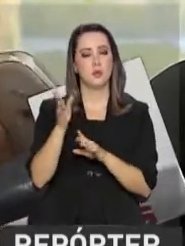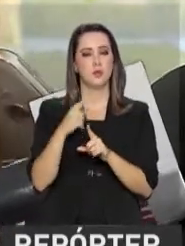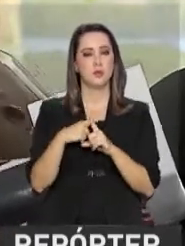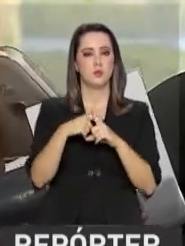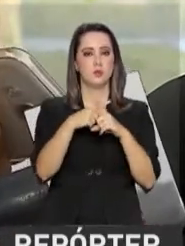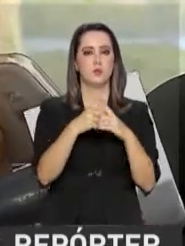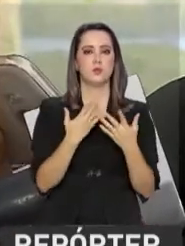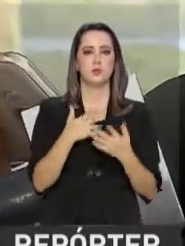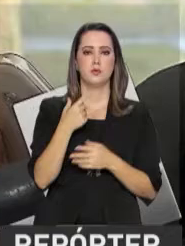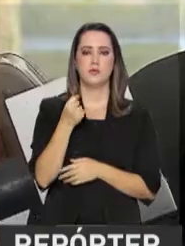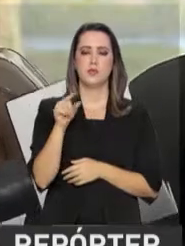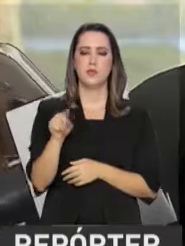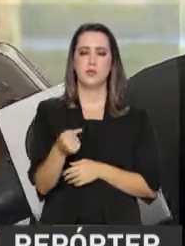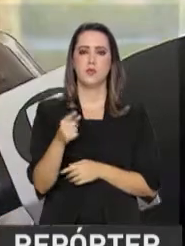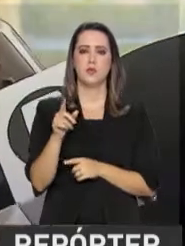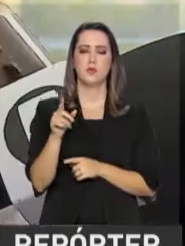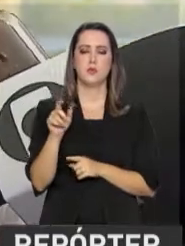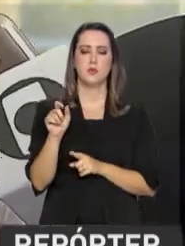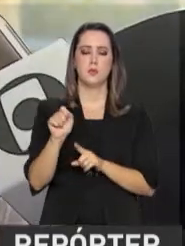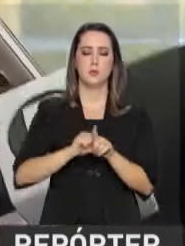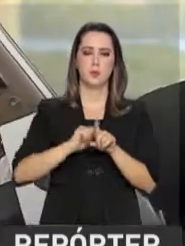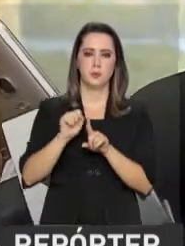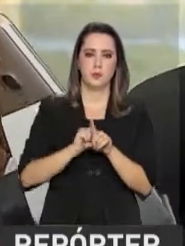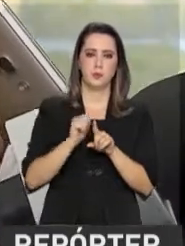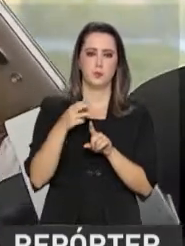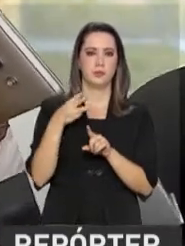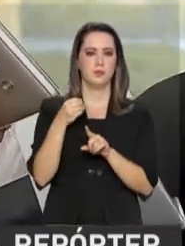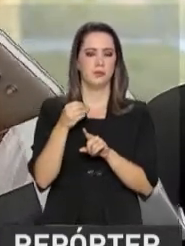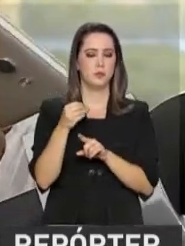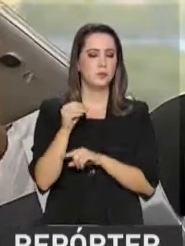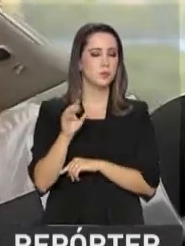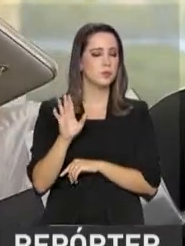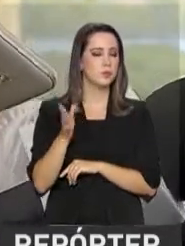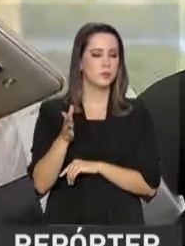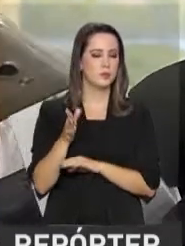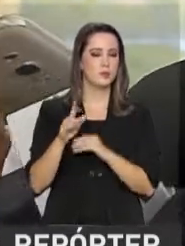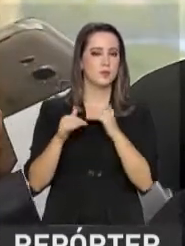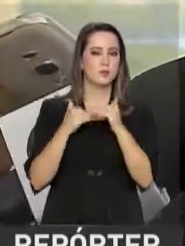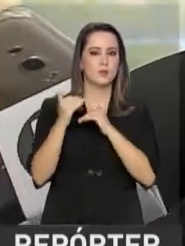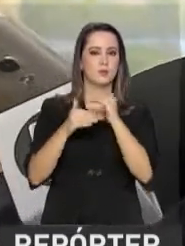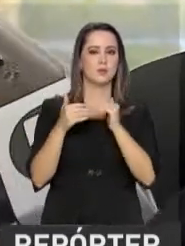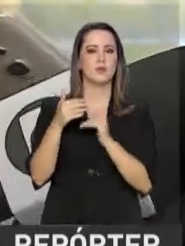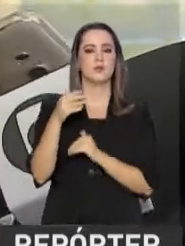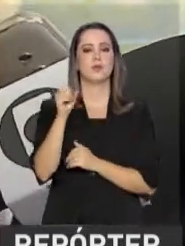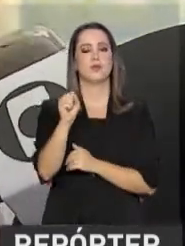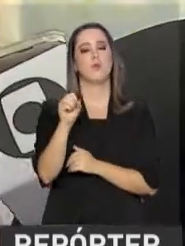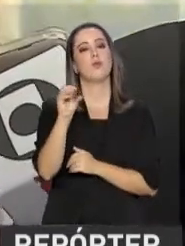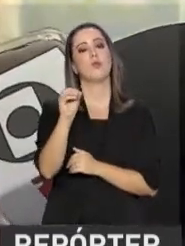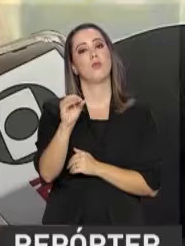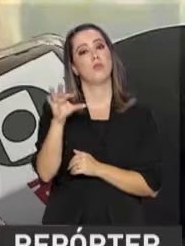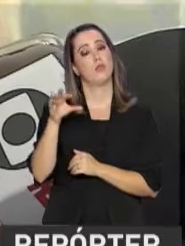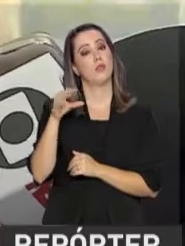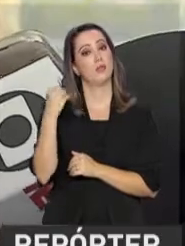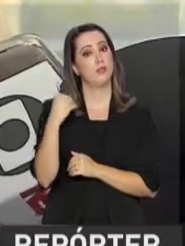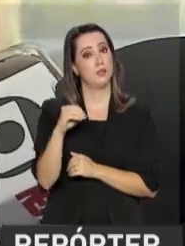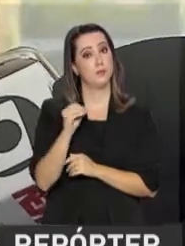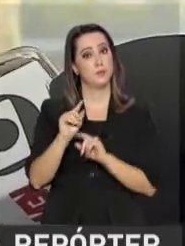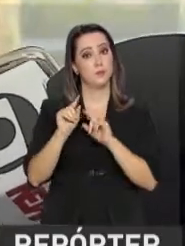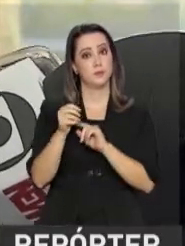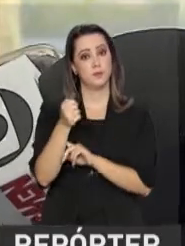uma média de 20 mil por vez subiu para 30 já quase 80 e outubro pouco mais de 70 e esperamos